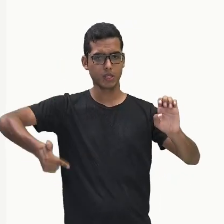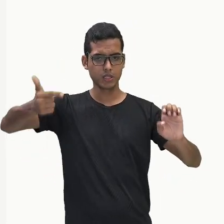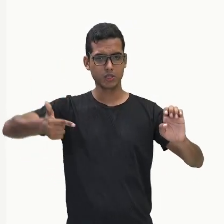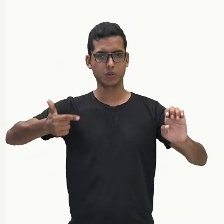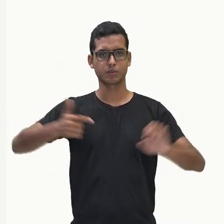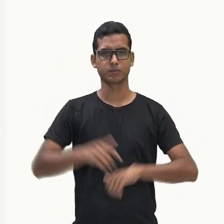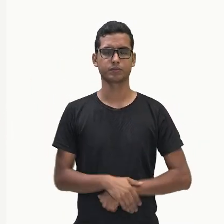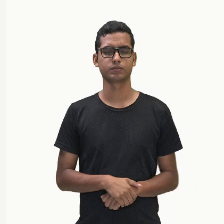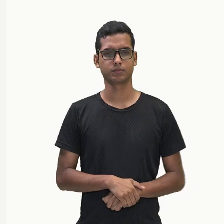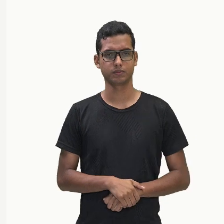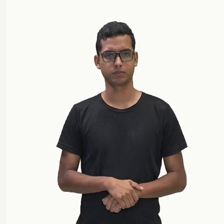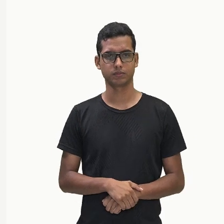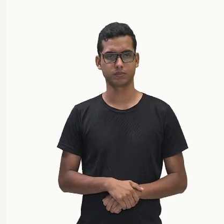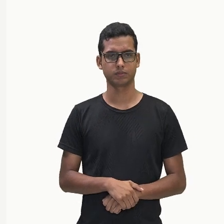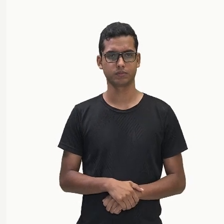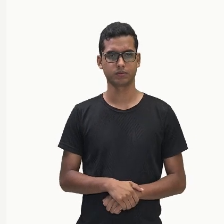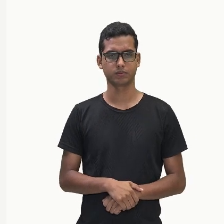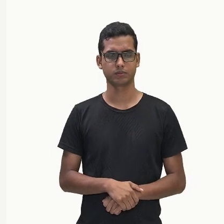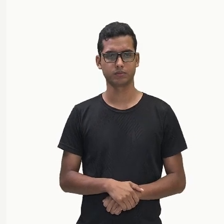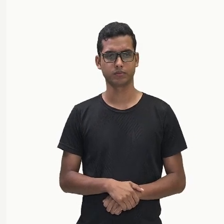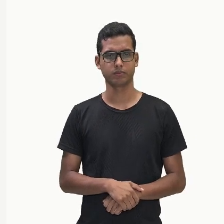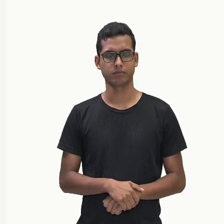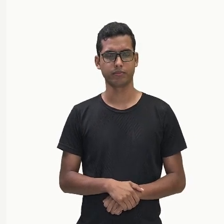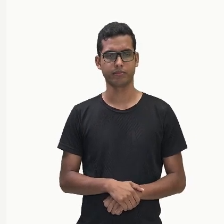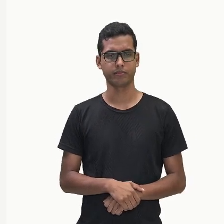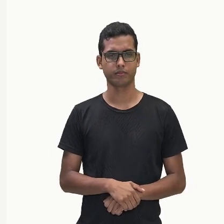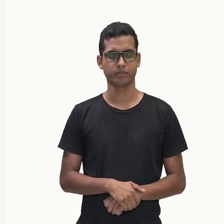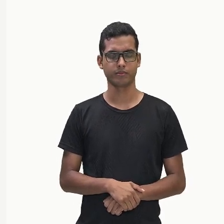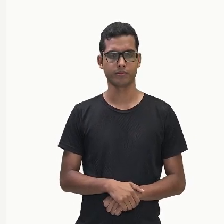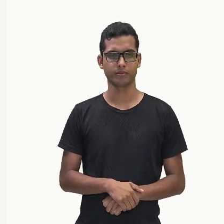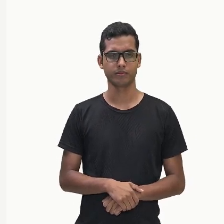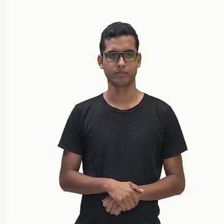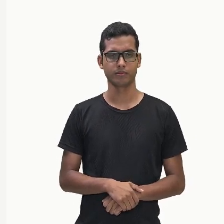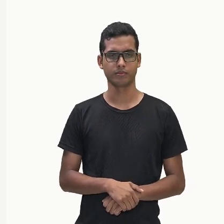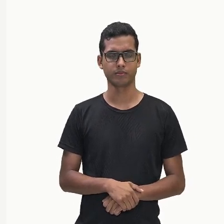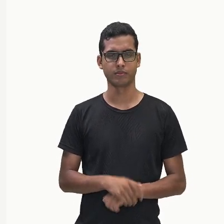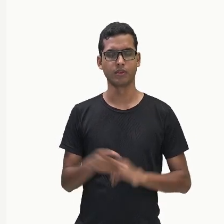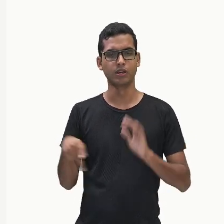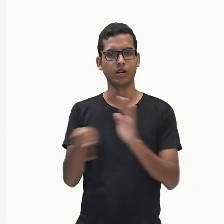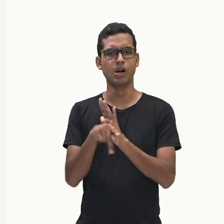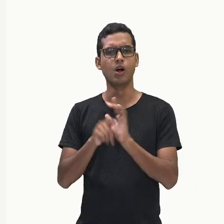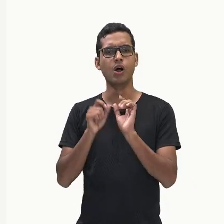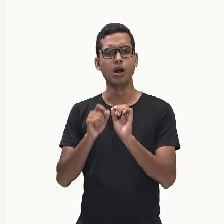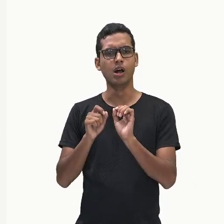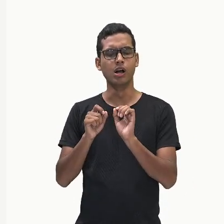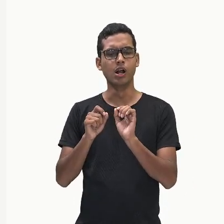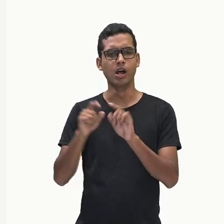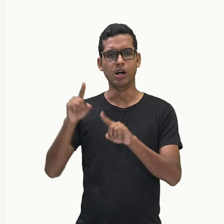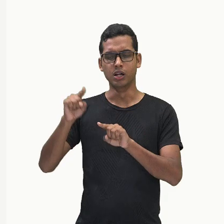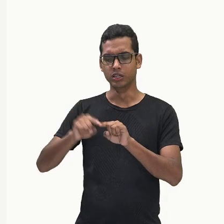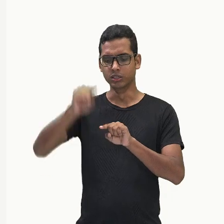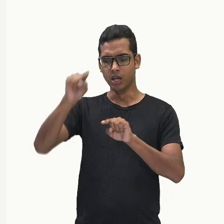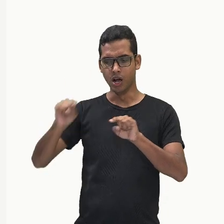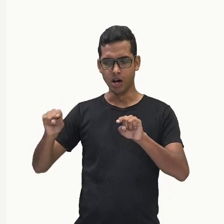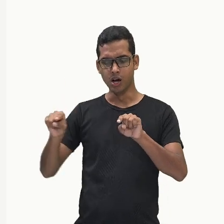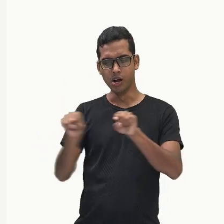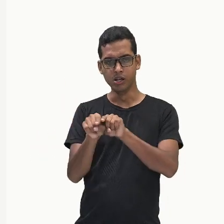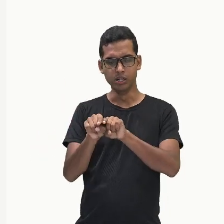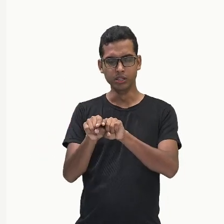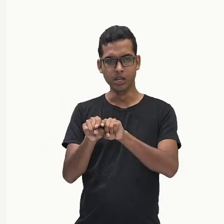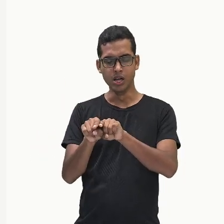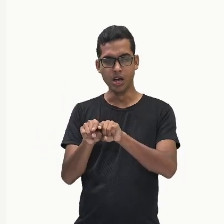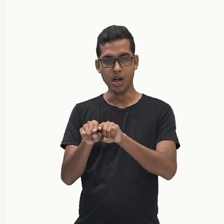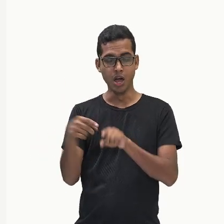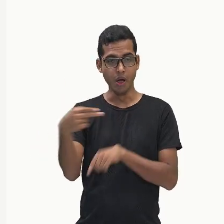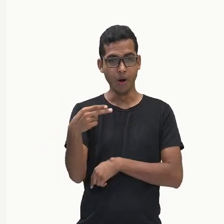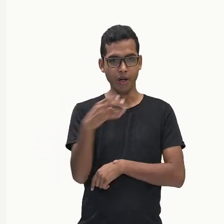grau aí, ela vai ter delta igual a 0, portanto, só vai existir um único valor de